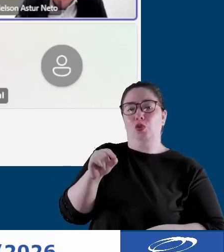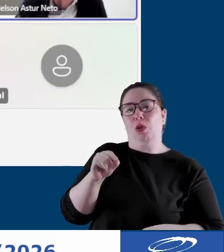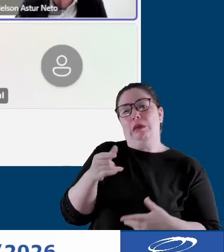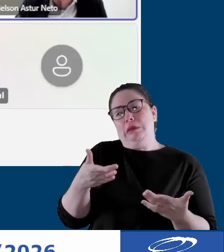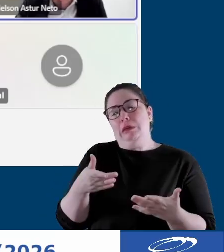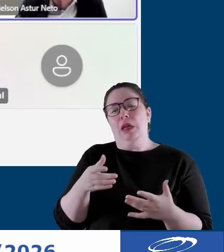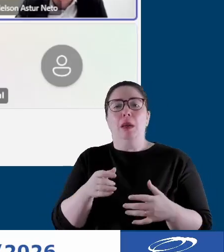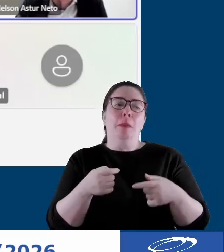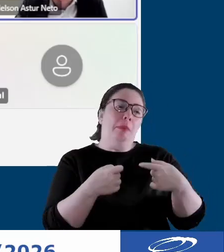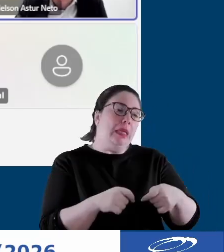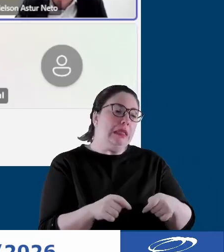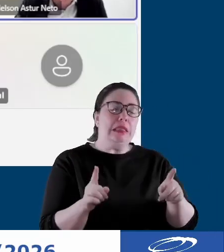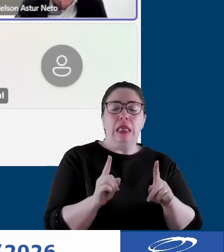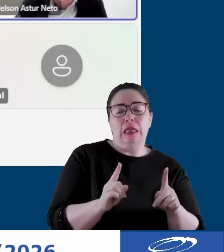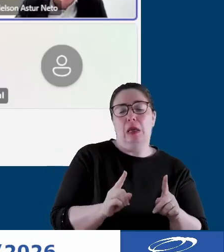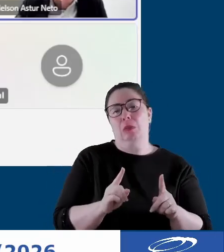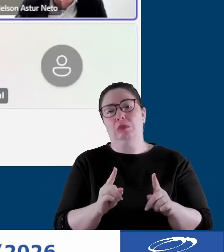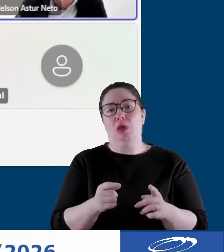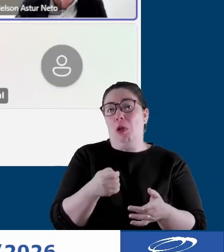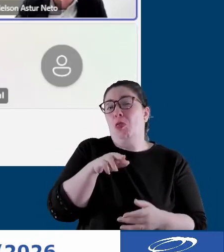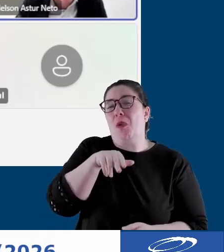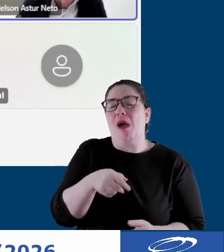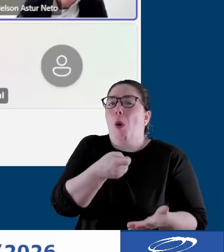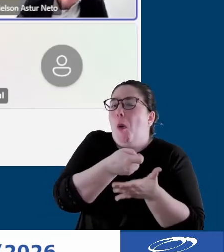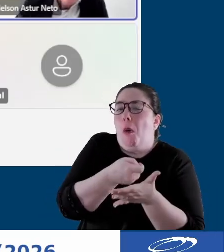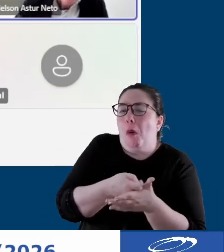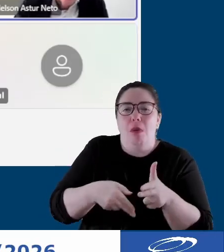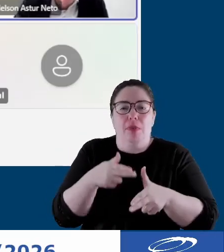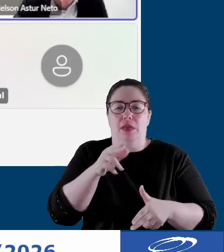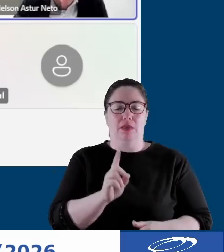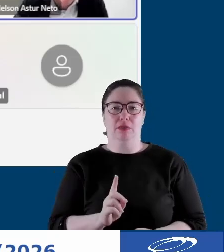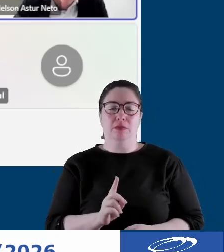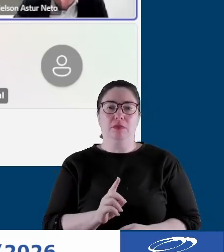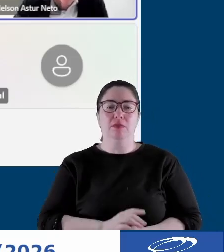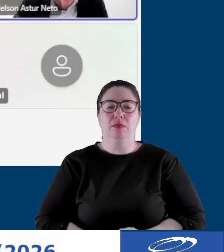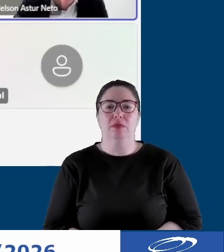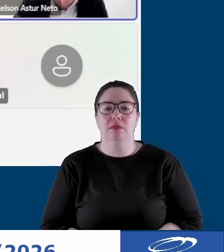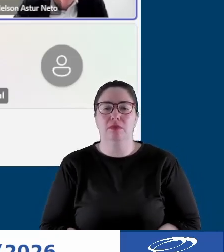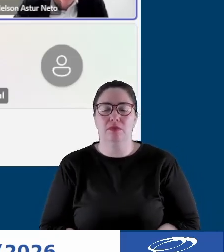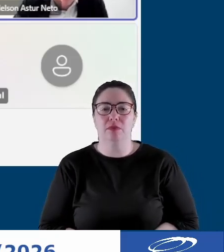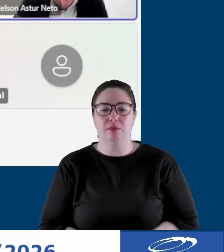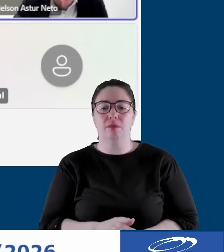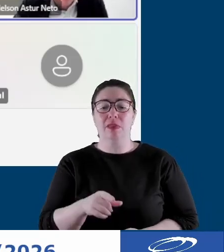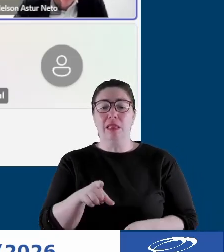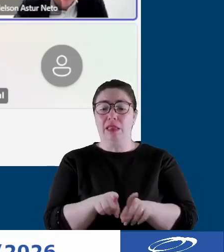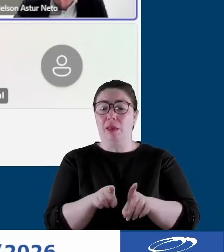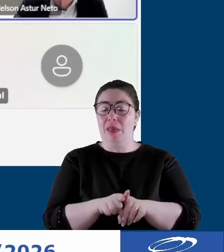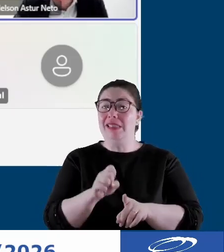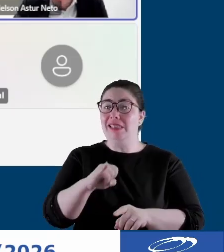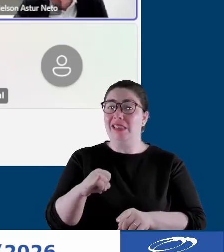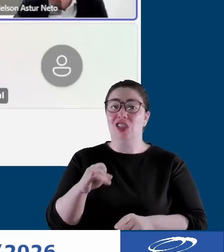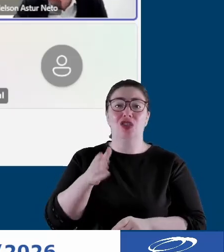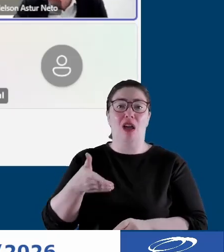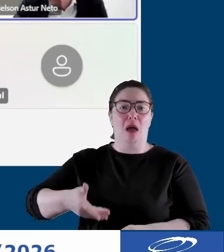em casa como preparo antes da cirurgia. O uso crônico de esteroides, de corticoide,